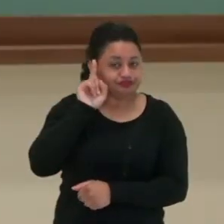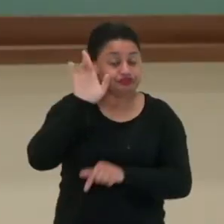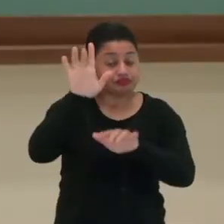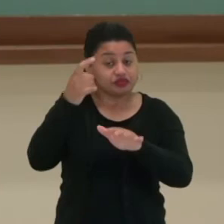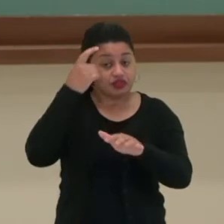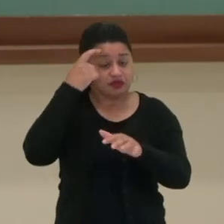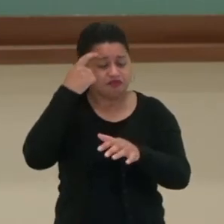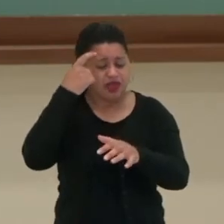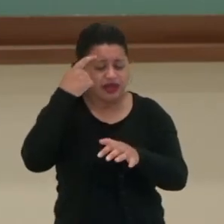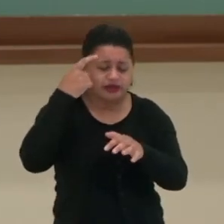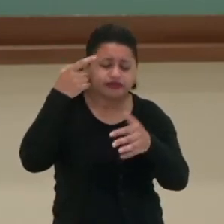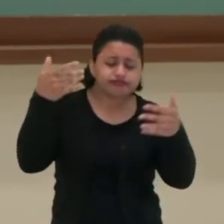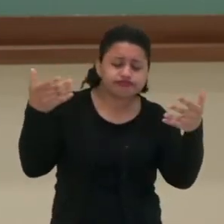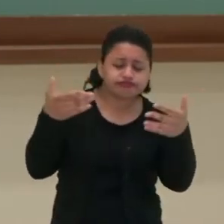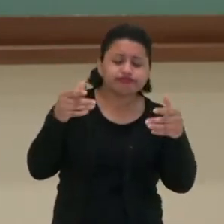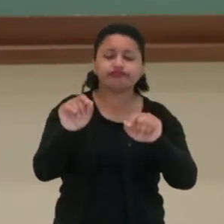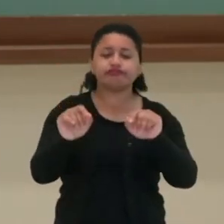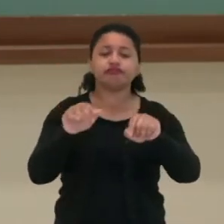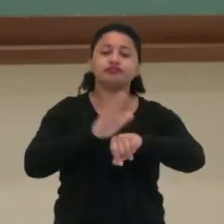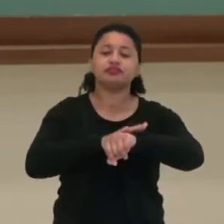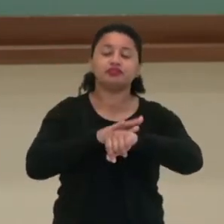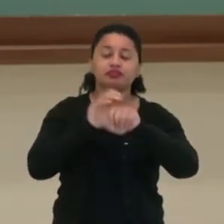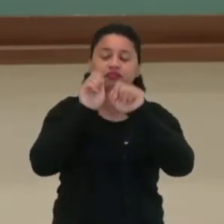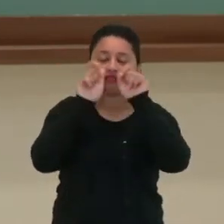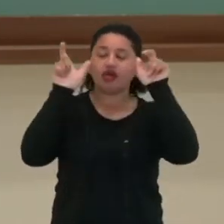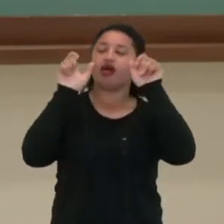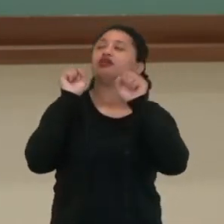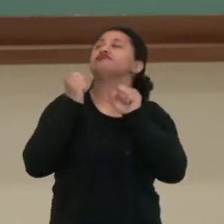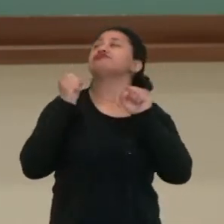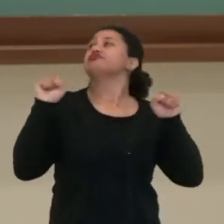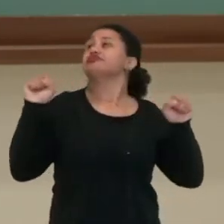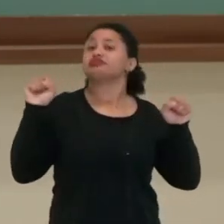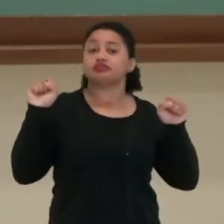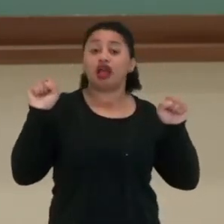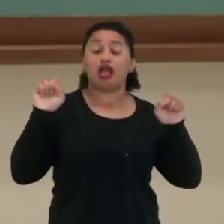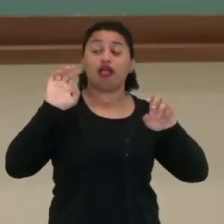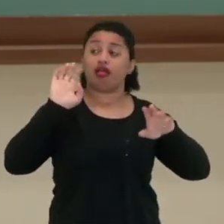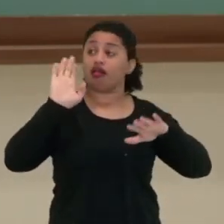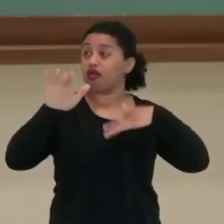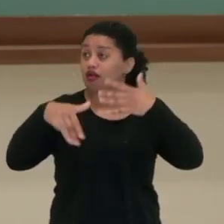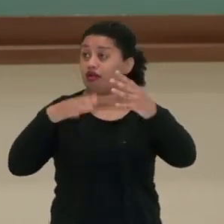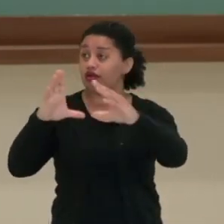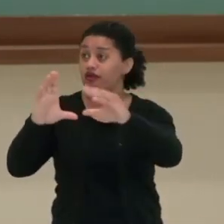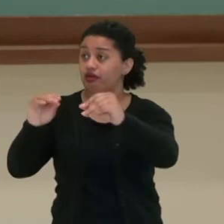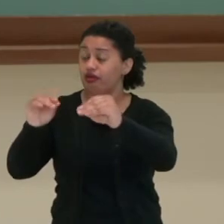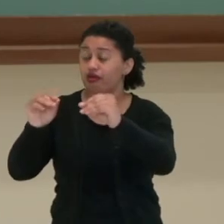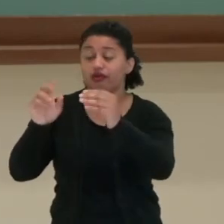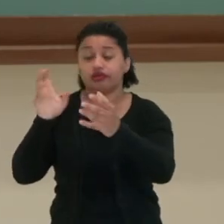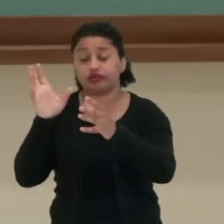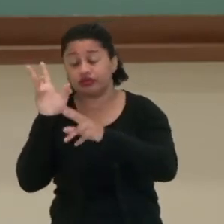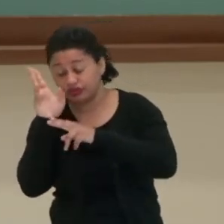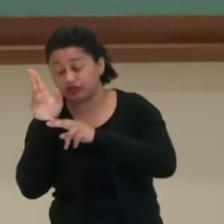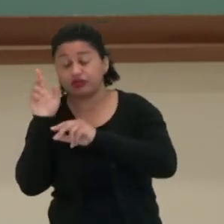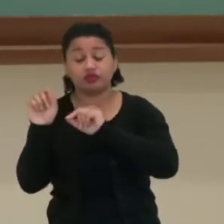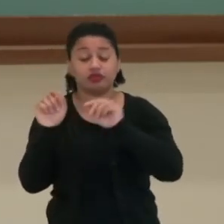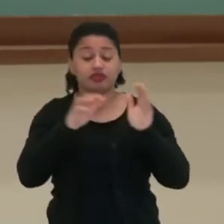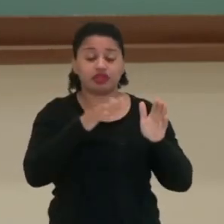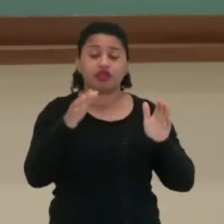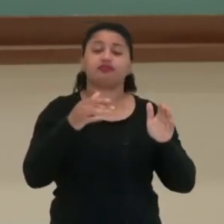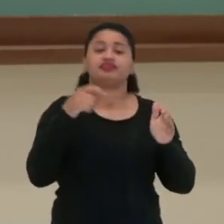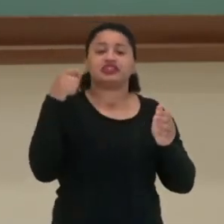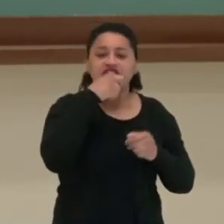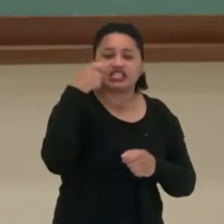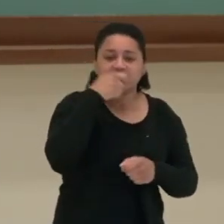um pouquinho, desde o momento que você acorda até dormir. Escovar os dentes, levar a colher até